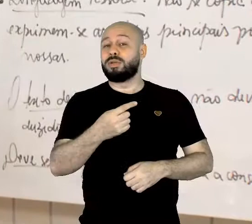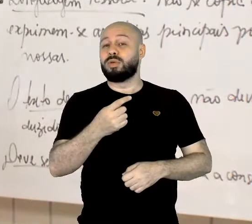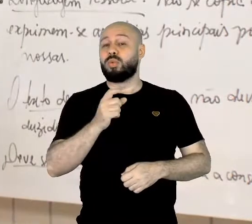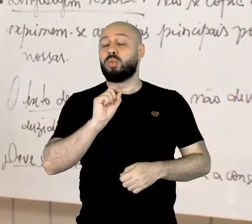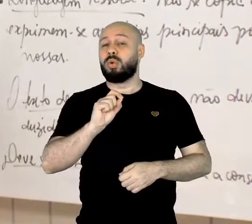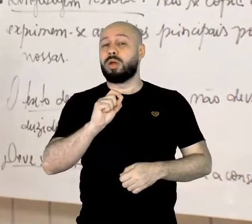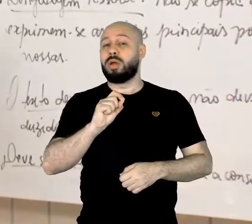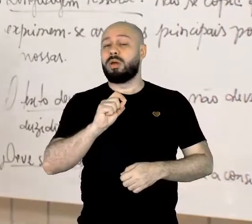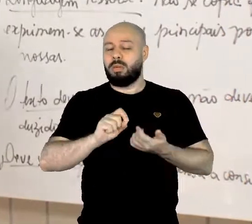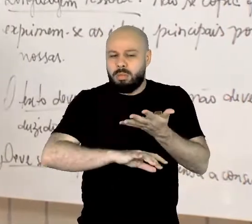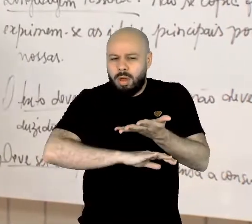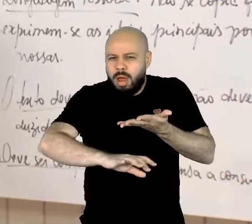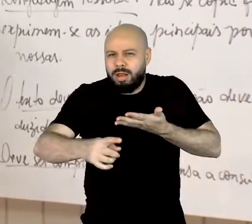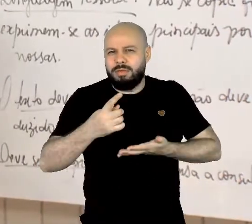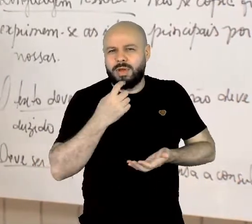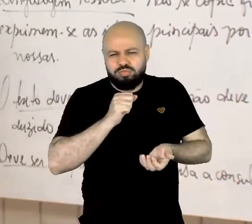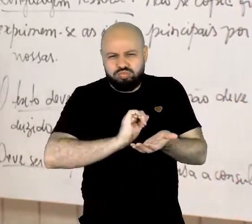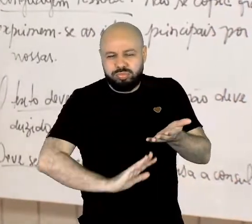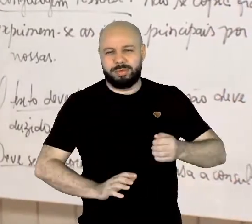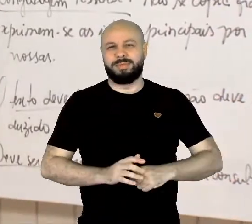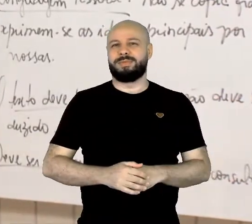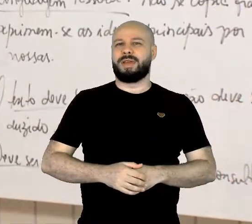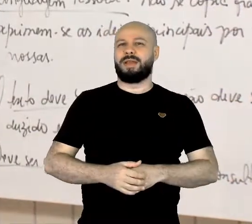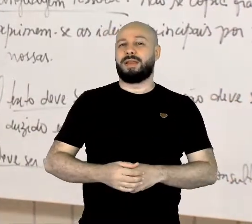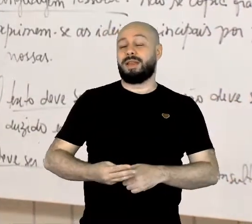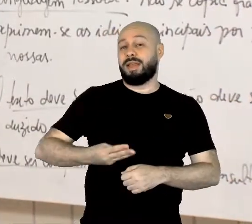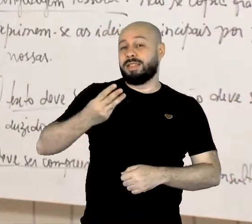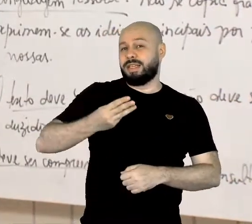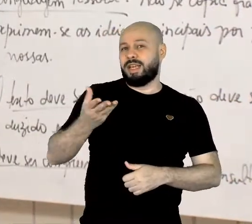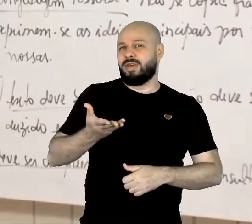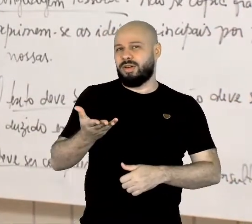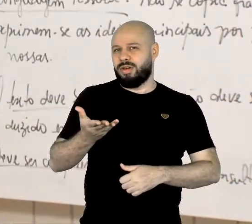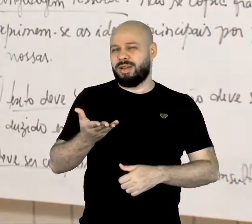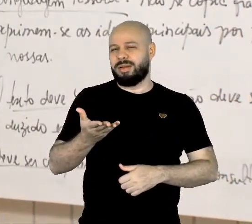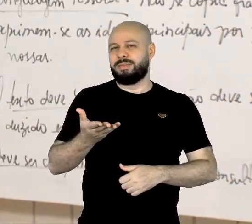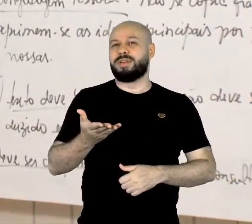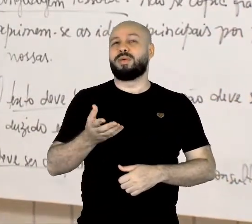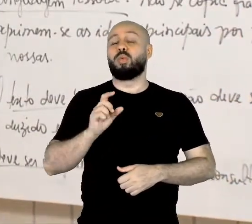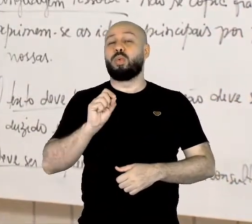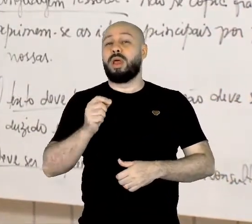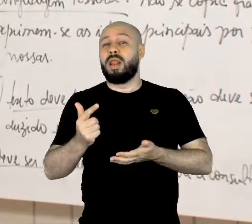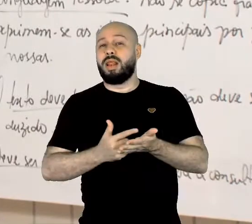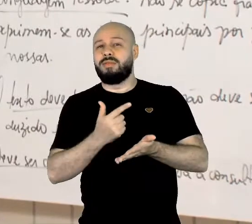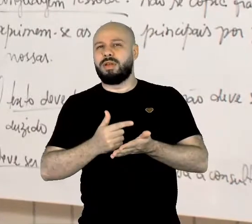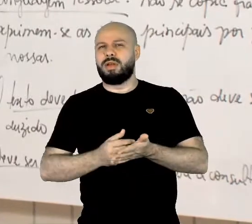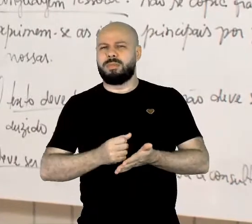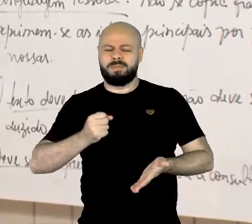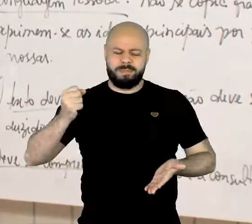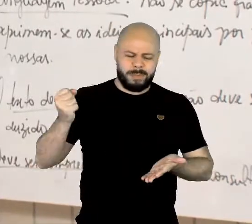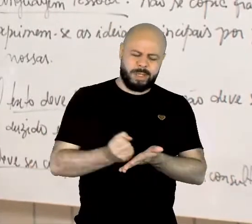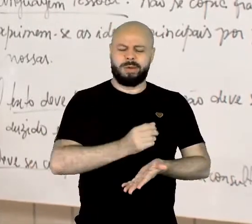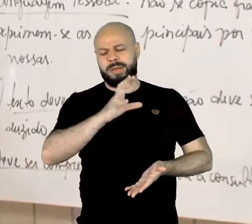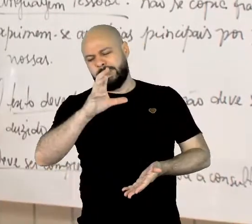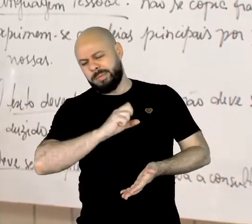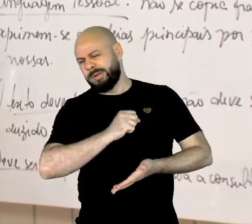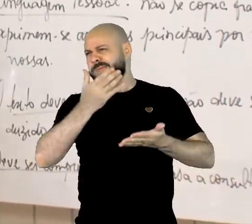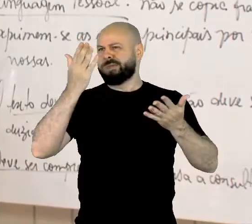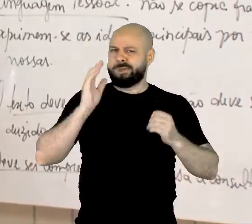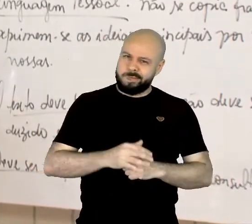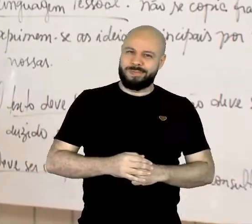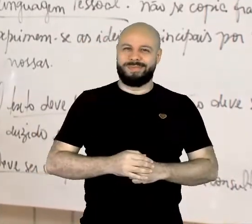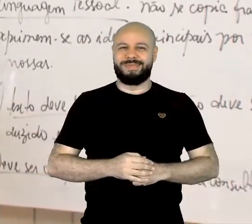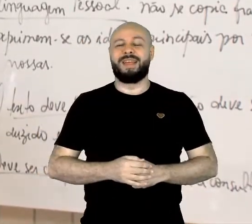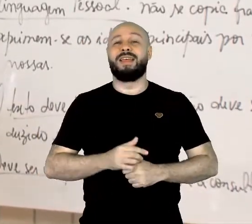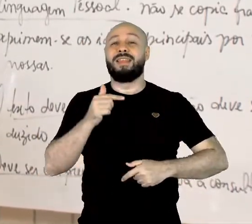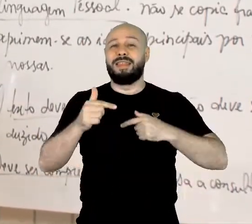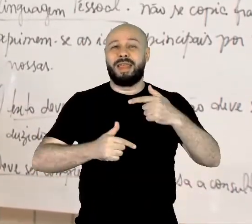com O Pântano de Sangue. E a terceira indicação dessa série foi A Droga do Amor. É a que nós estamos